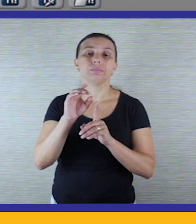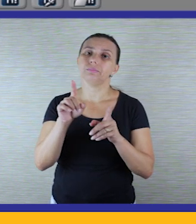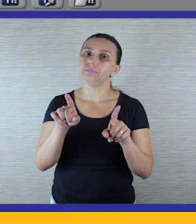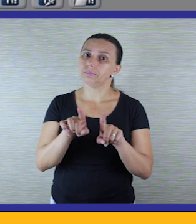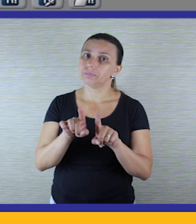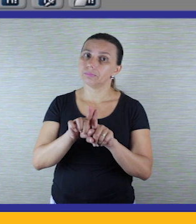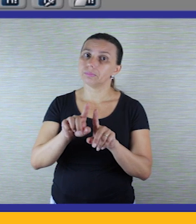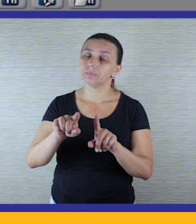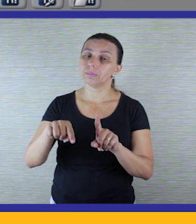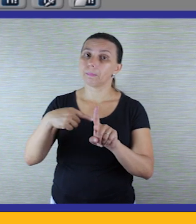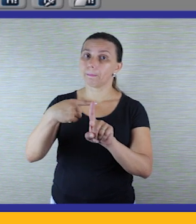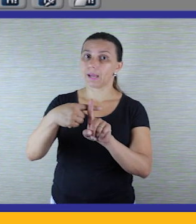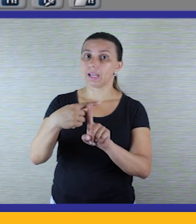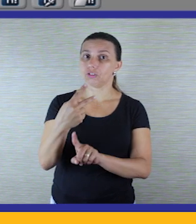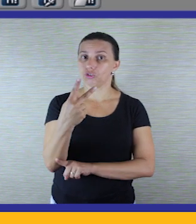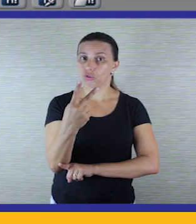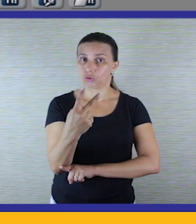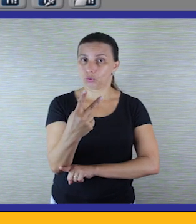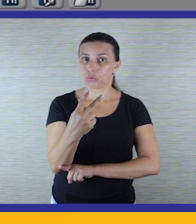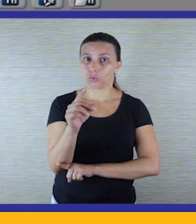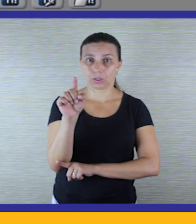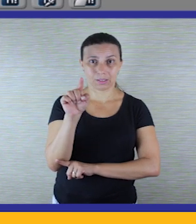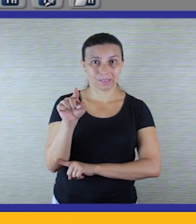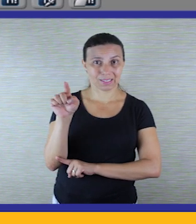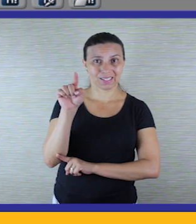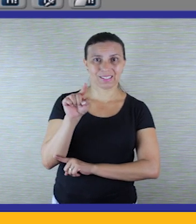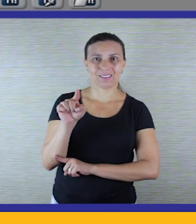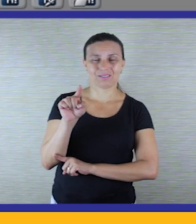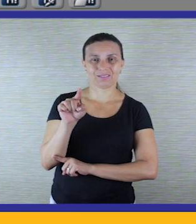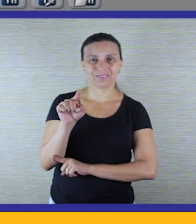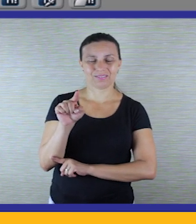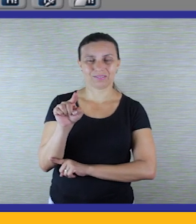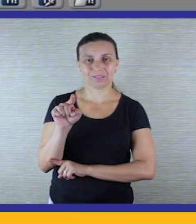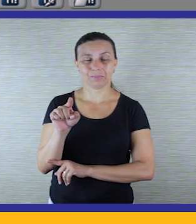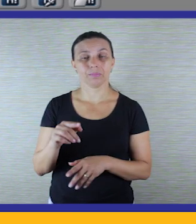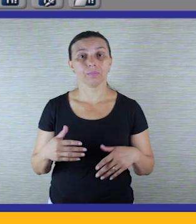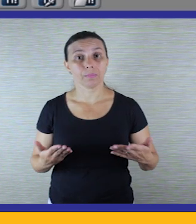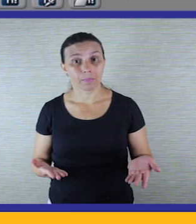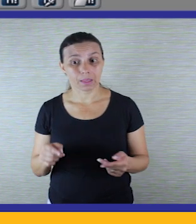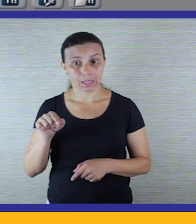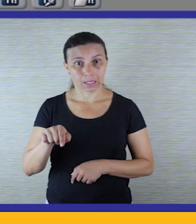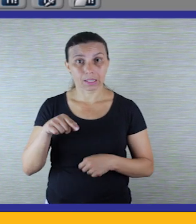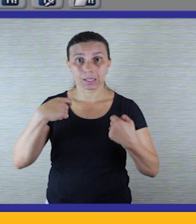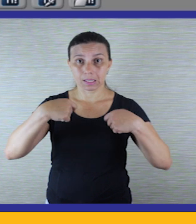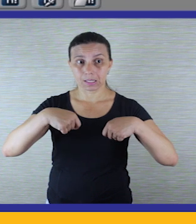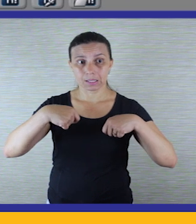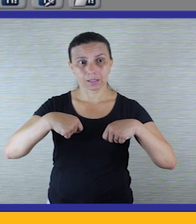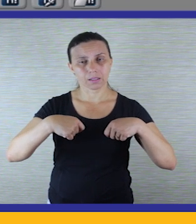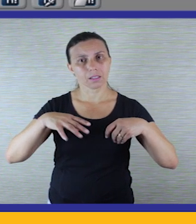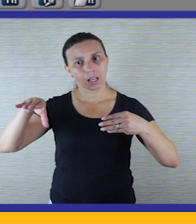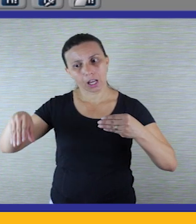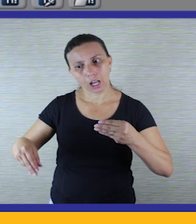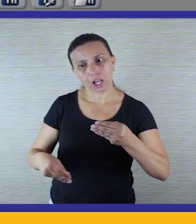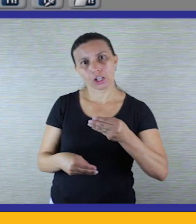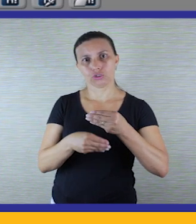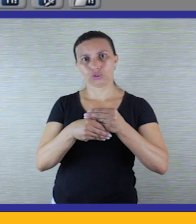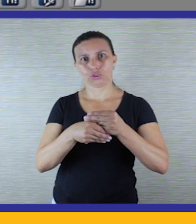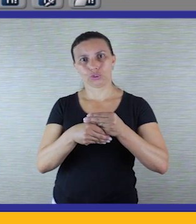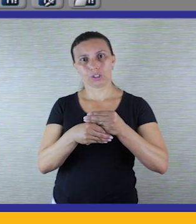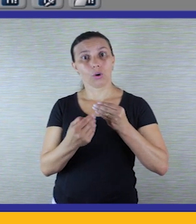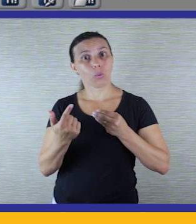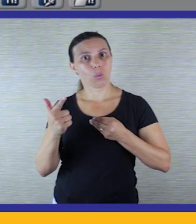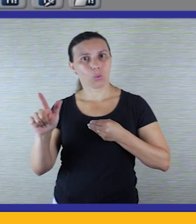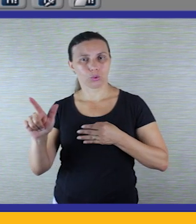graus, que é o valor mínimo de leitura desse sensor. Para isso, adicionamos outro operador, o de